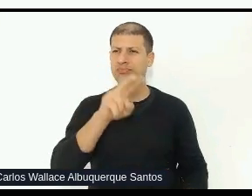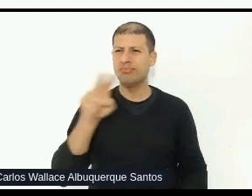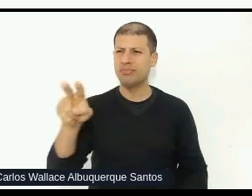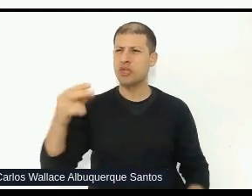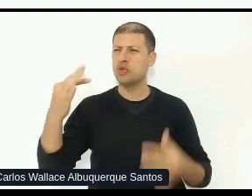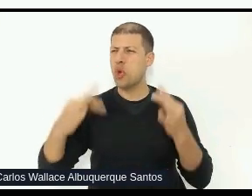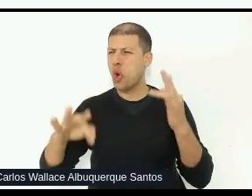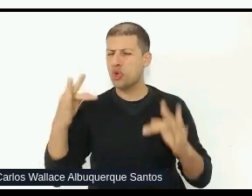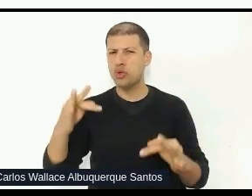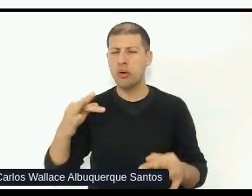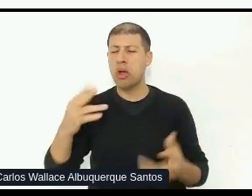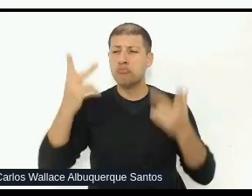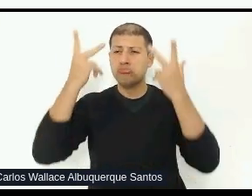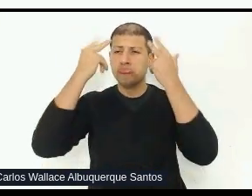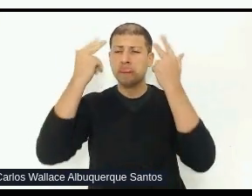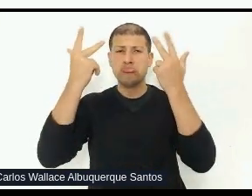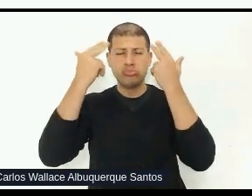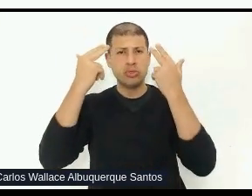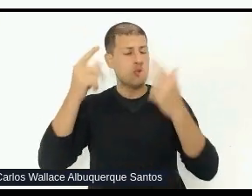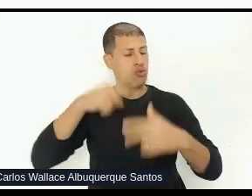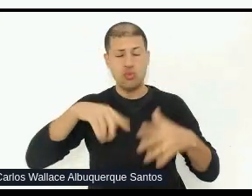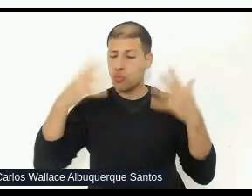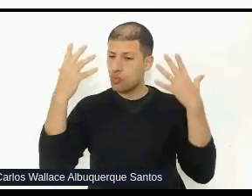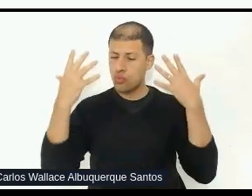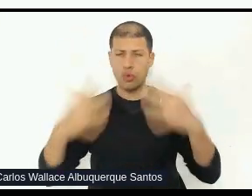não queremos normalizar a dor.